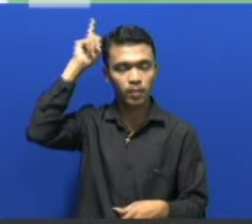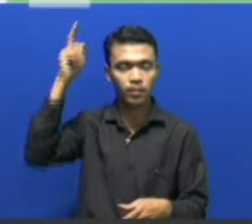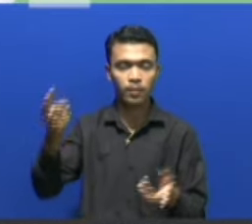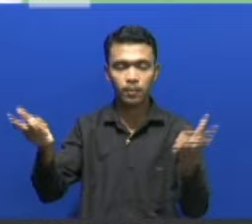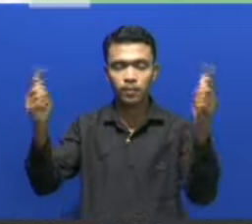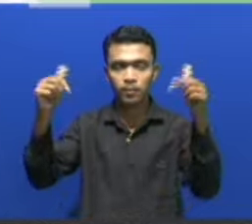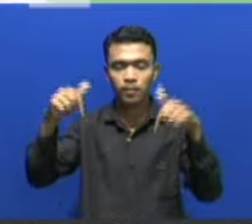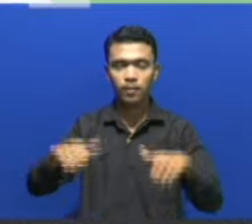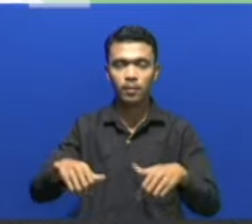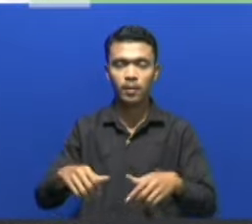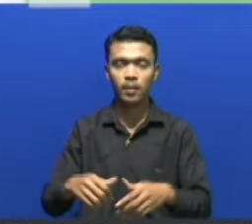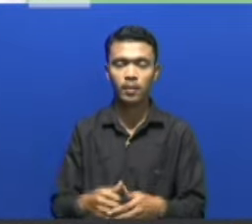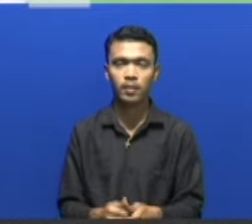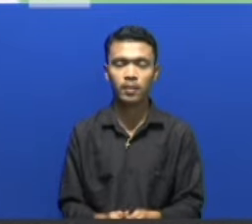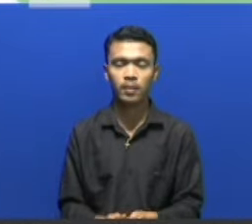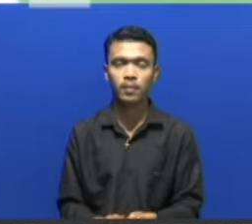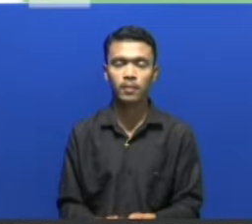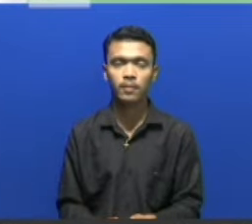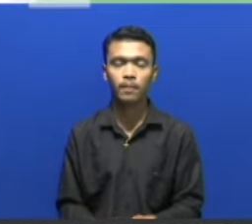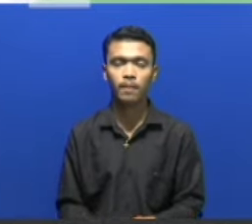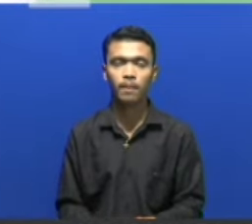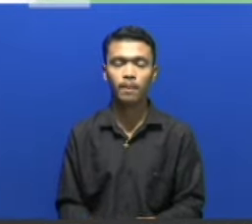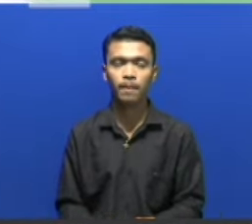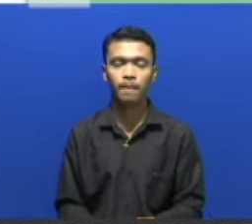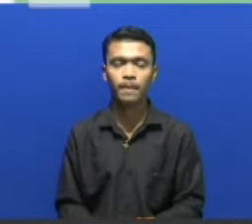noruega mai lori novela pas mai nei